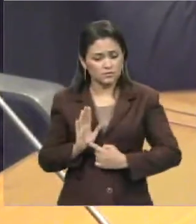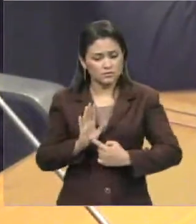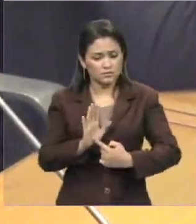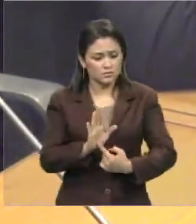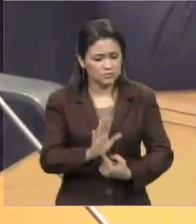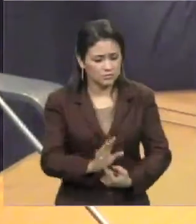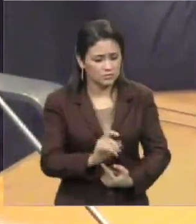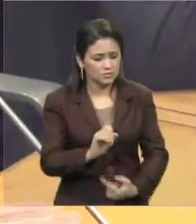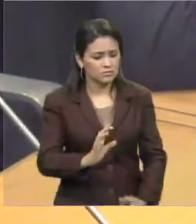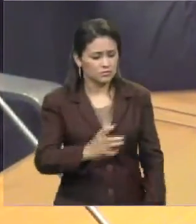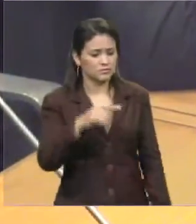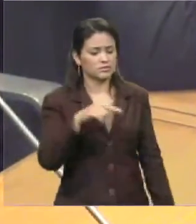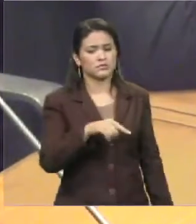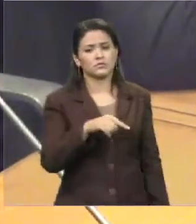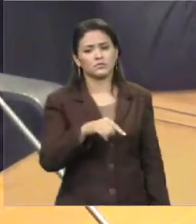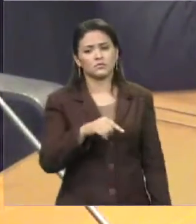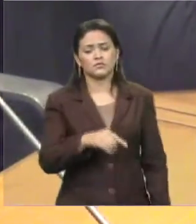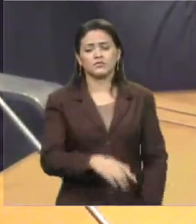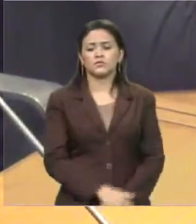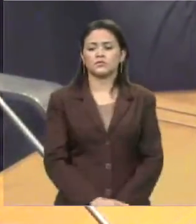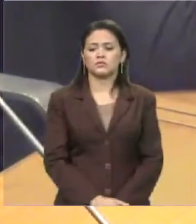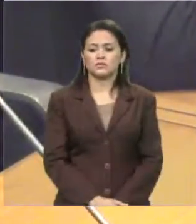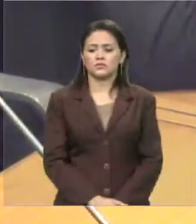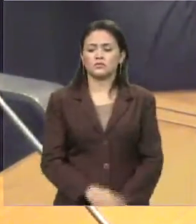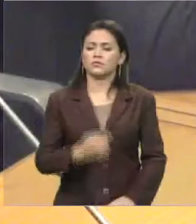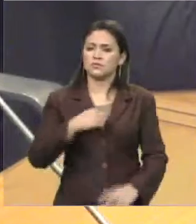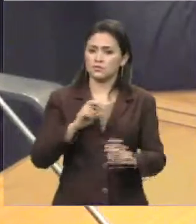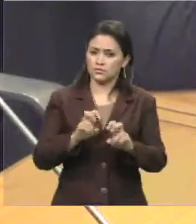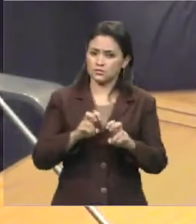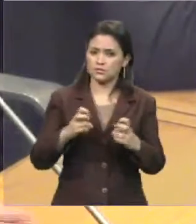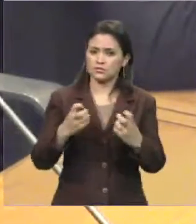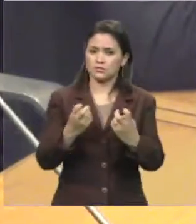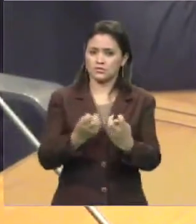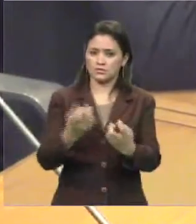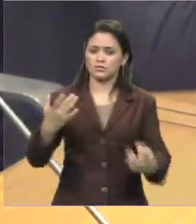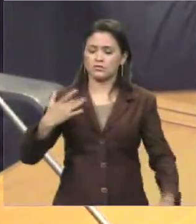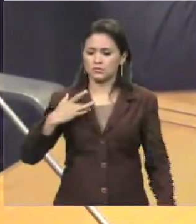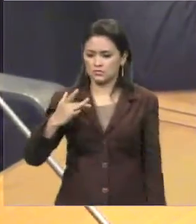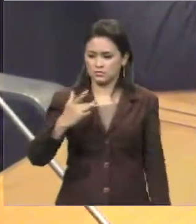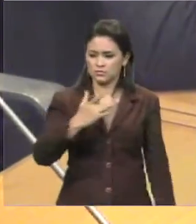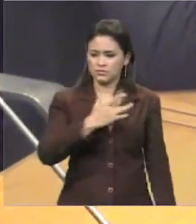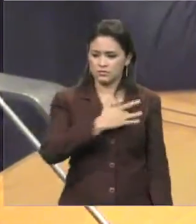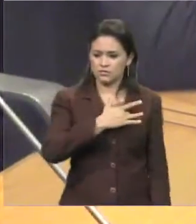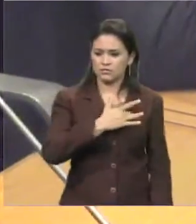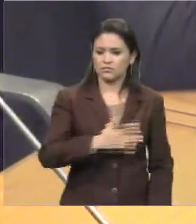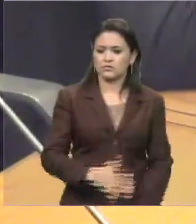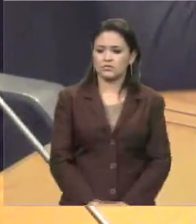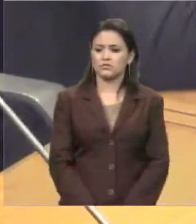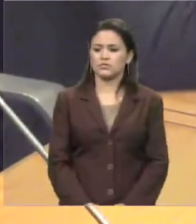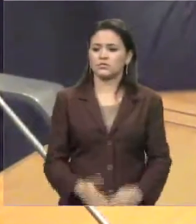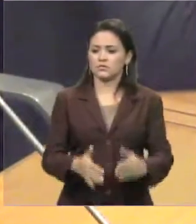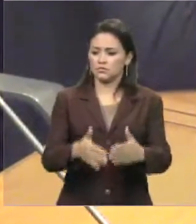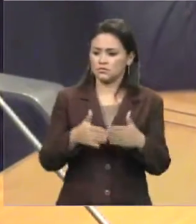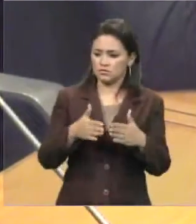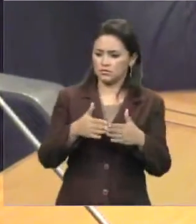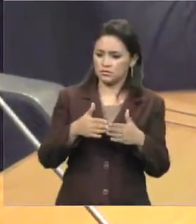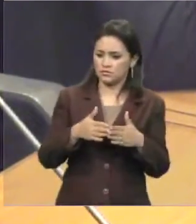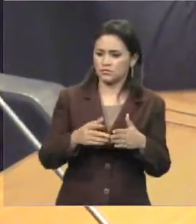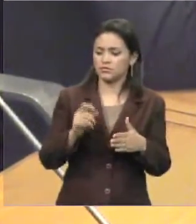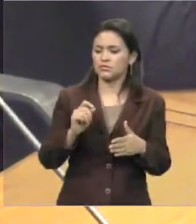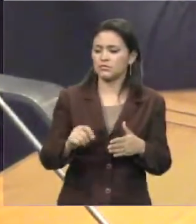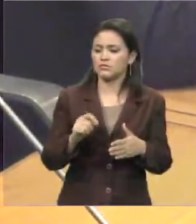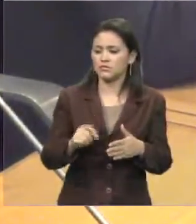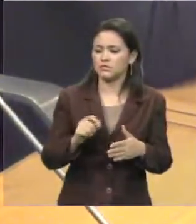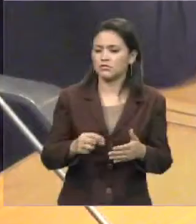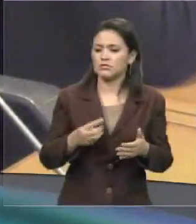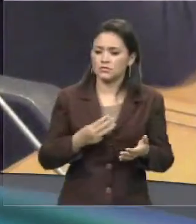casa, como membro da Comissão de Saúde, peço a Vossa Excelência que